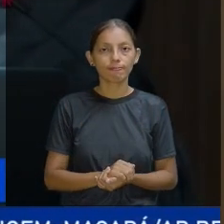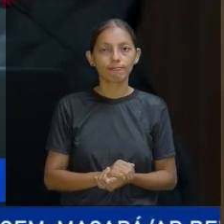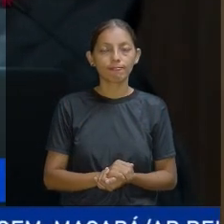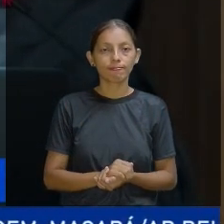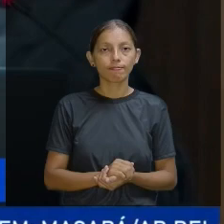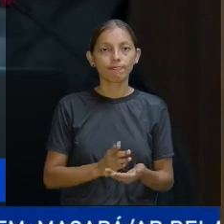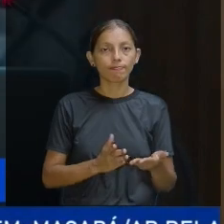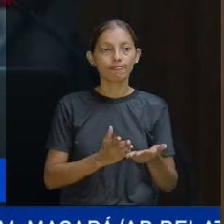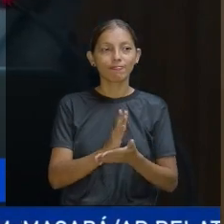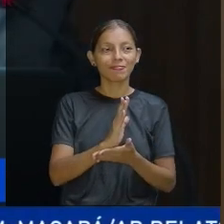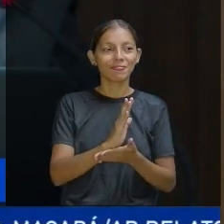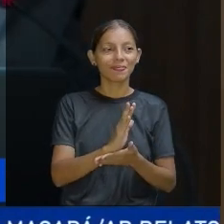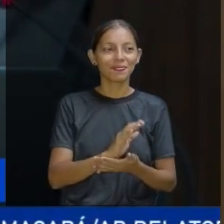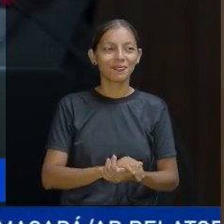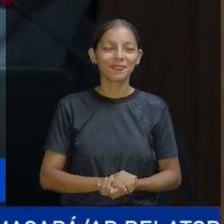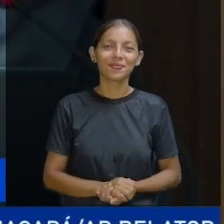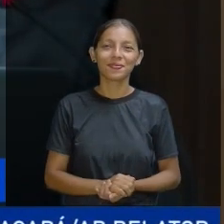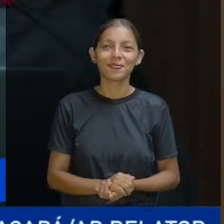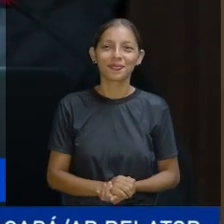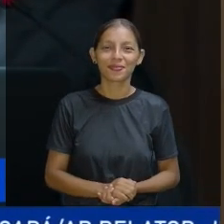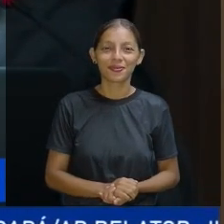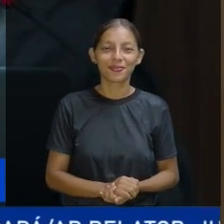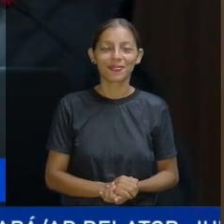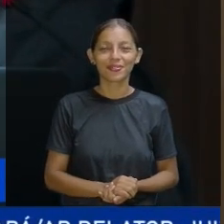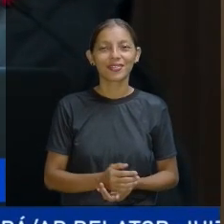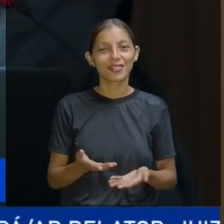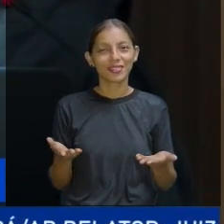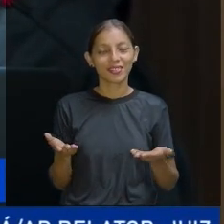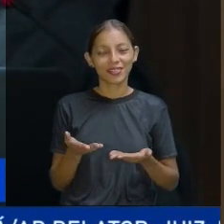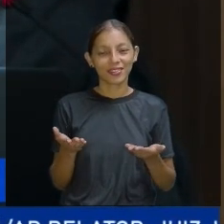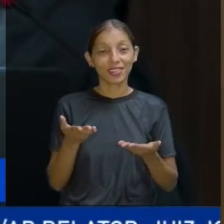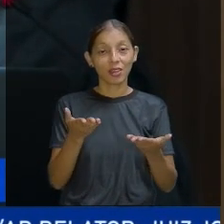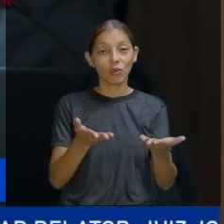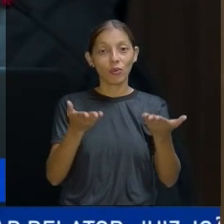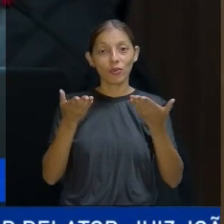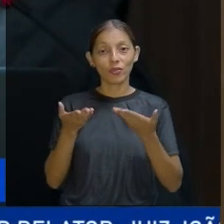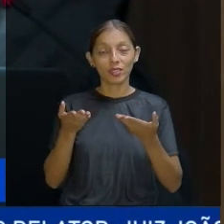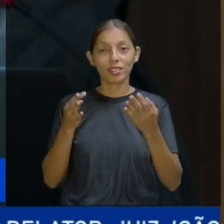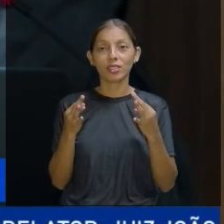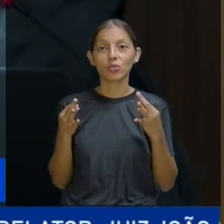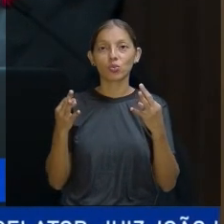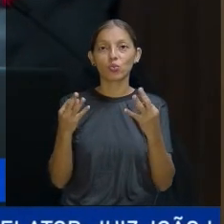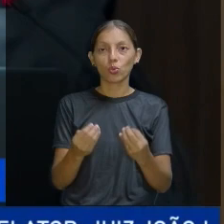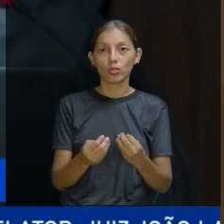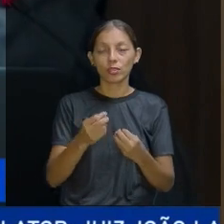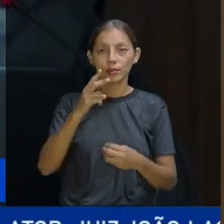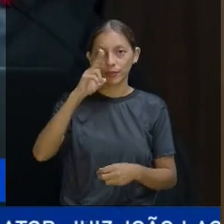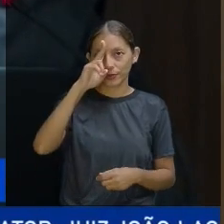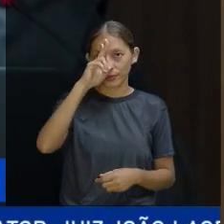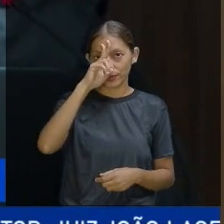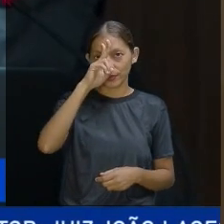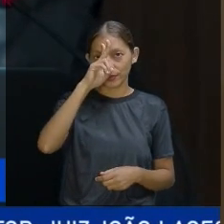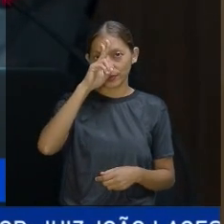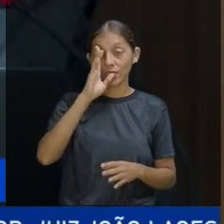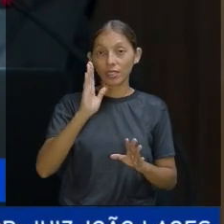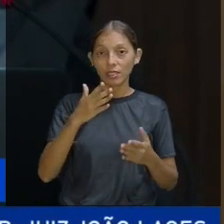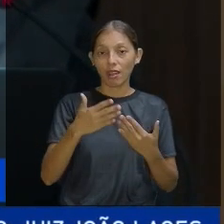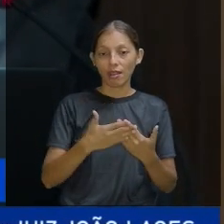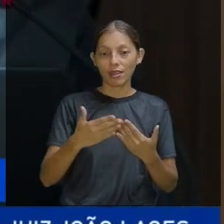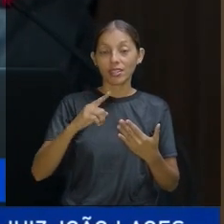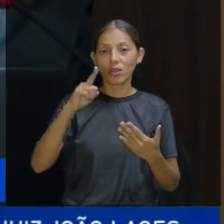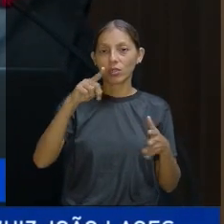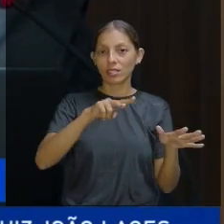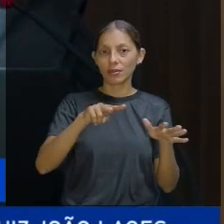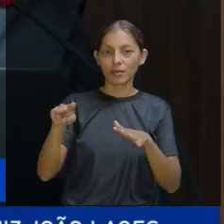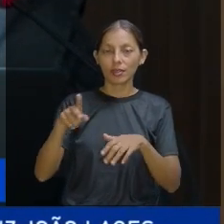eu, dizendo aí, Paulo, convidando já todos que segunda-feira próxima agora, às 16